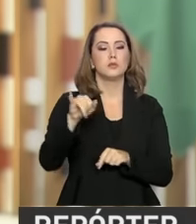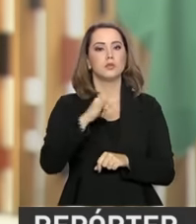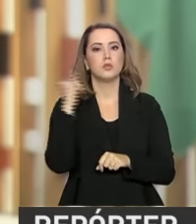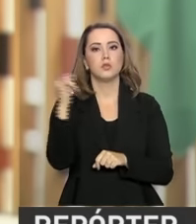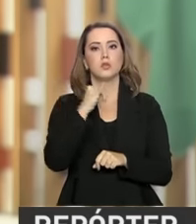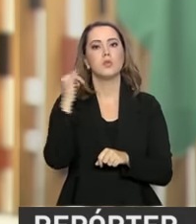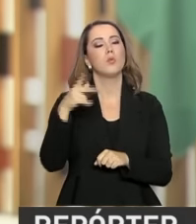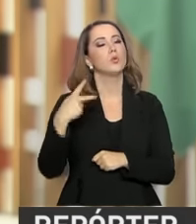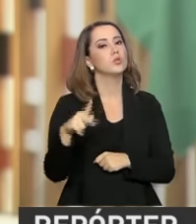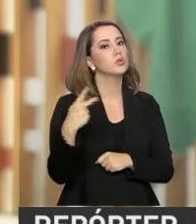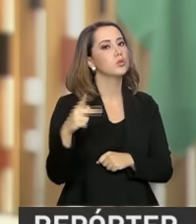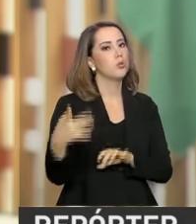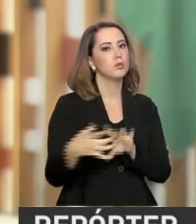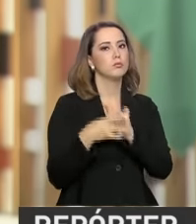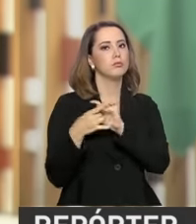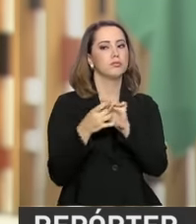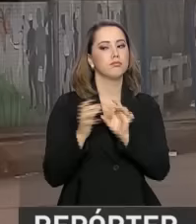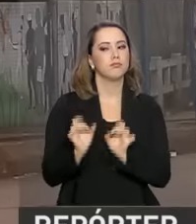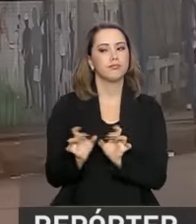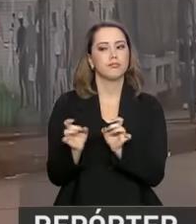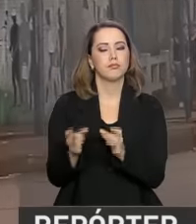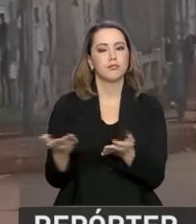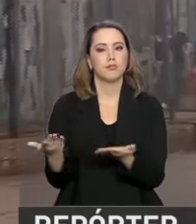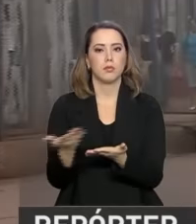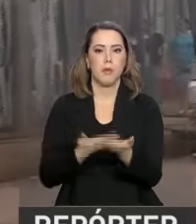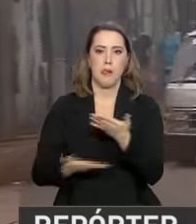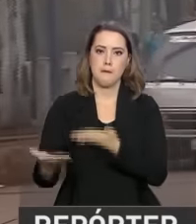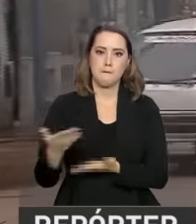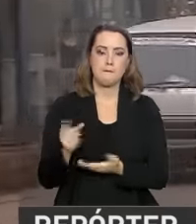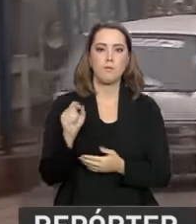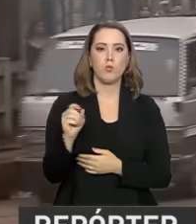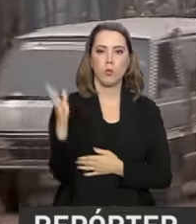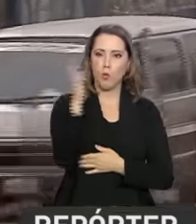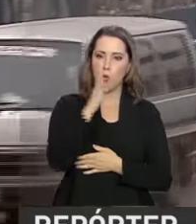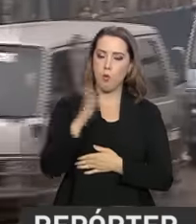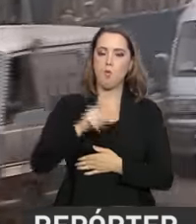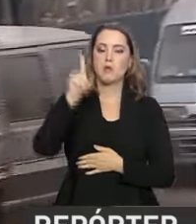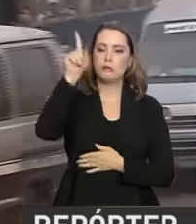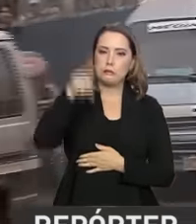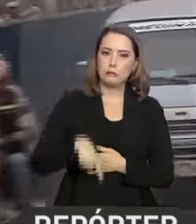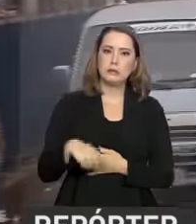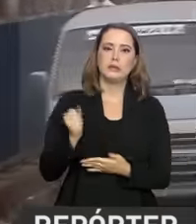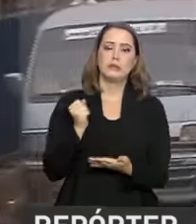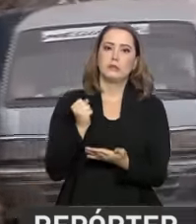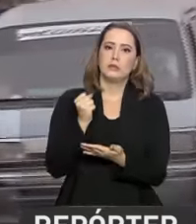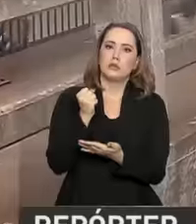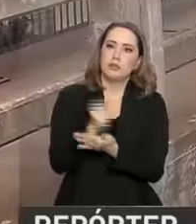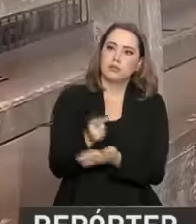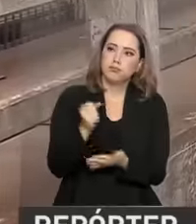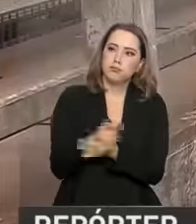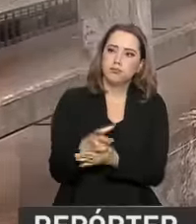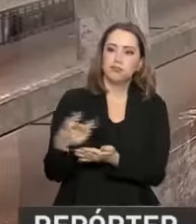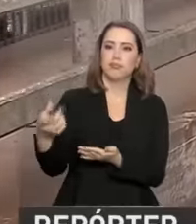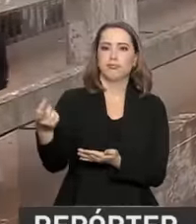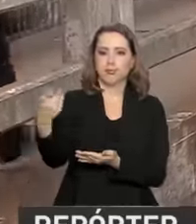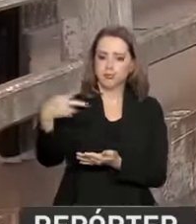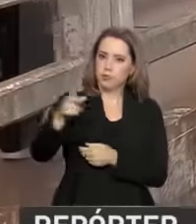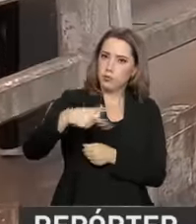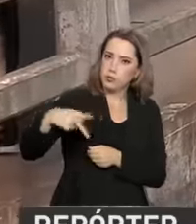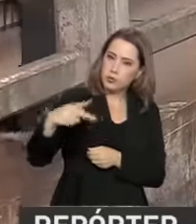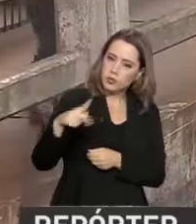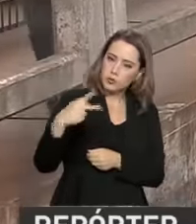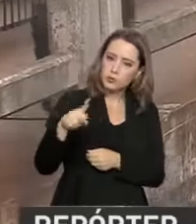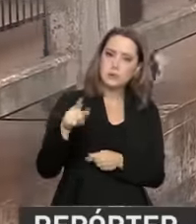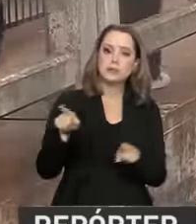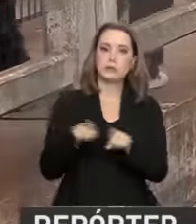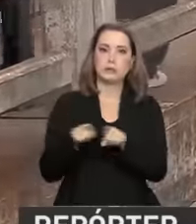Paraguai como parceiro comercial do Brasil o Brasil é o principal destino das exportações paraguaias e o principal fornecedor